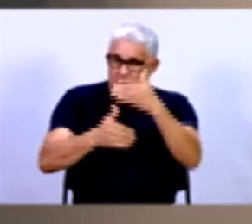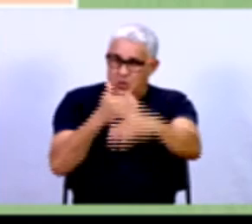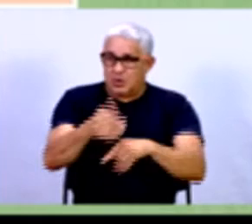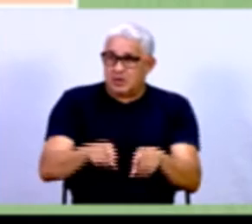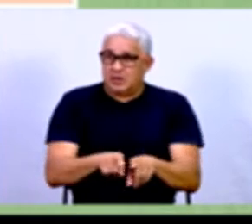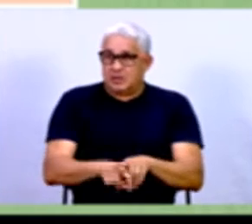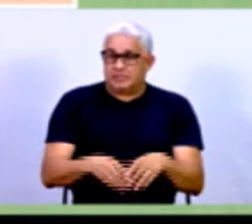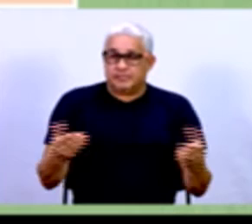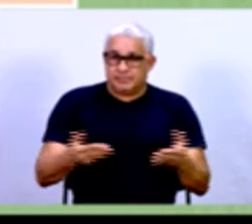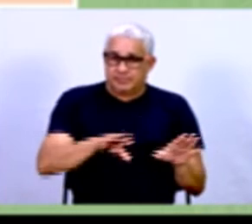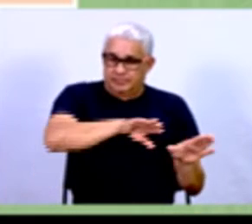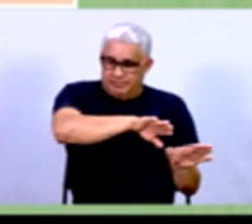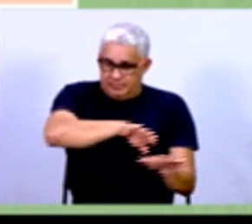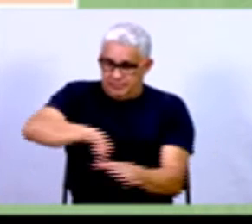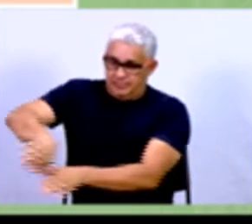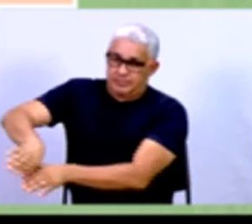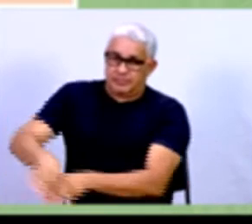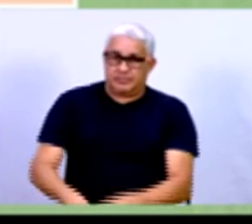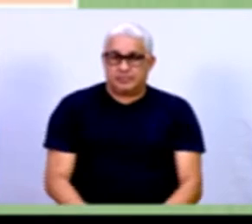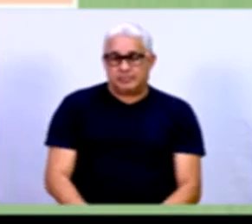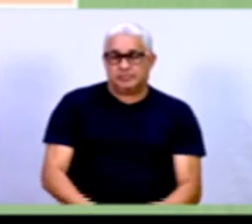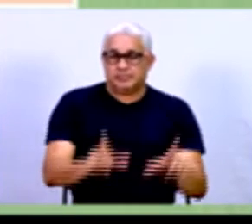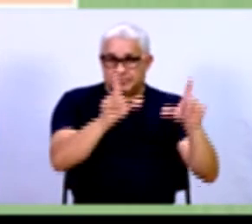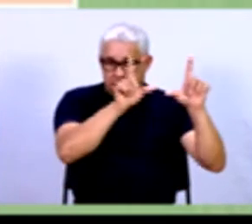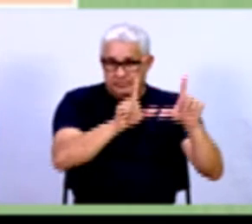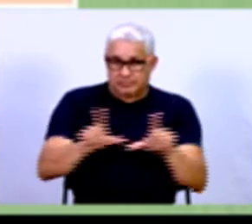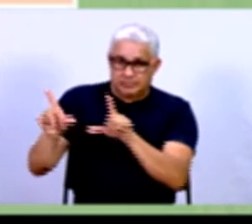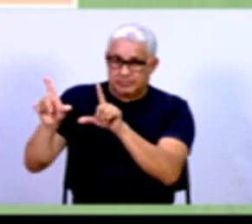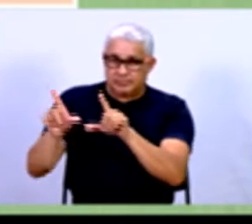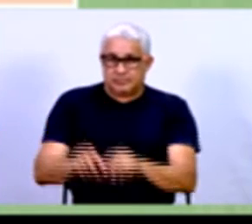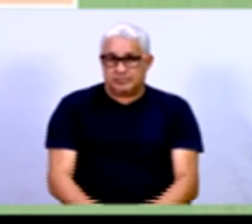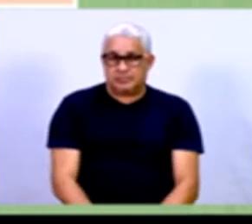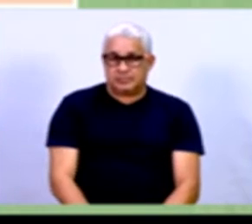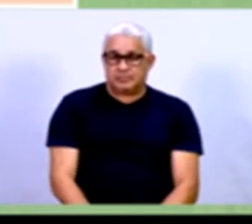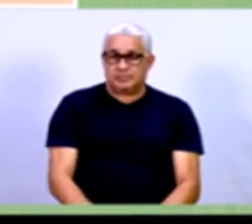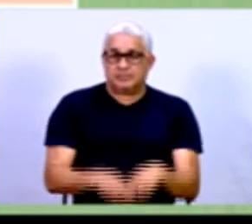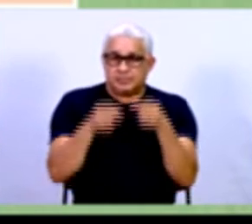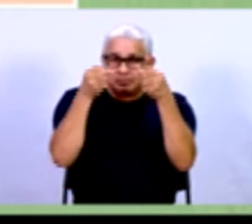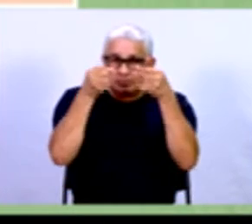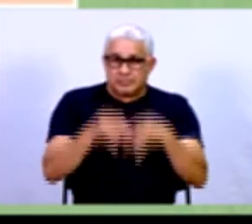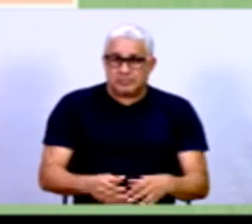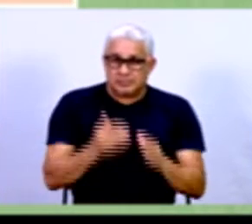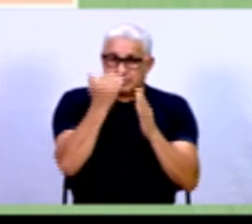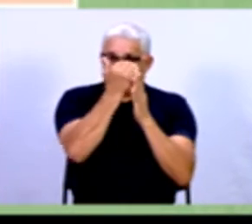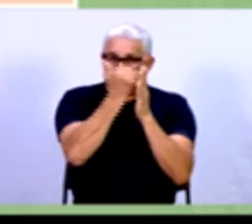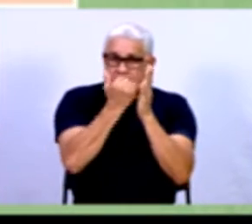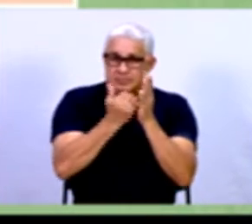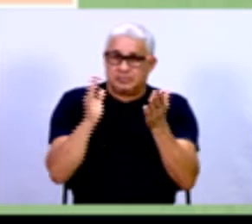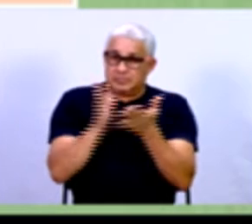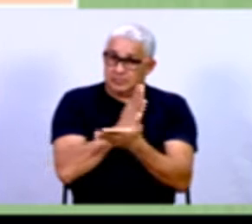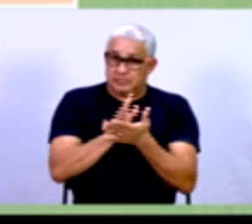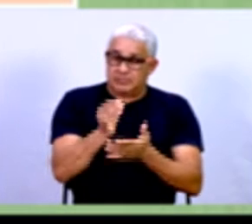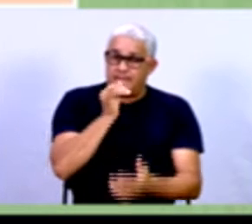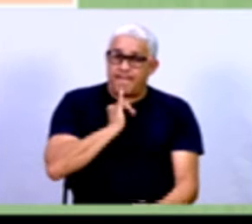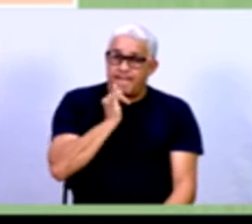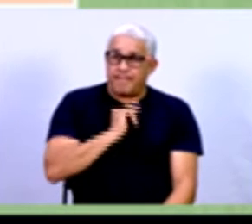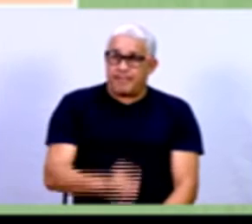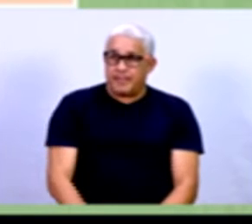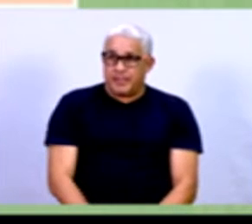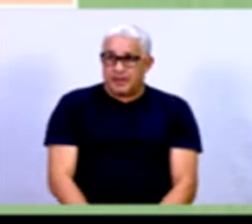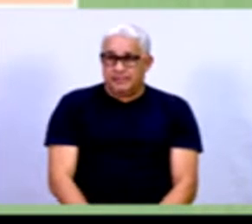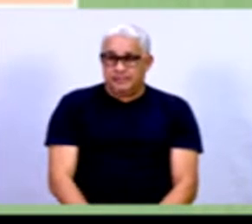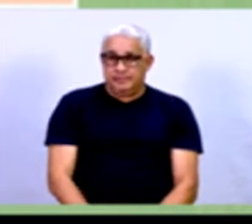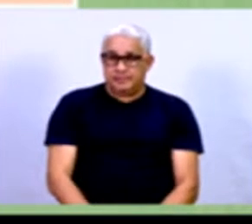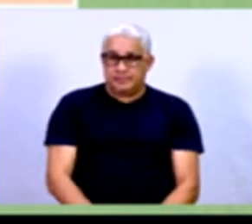Pessoal, agora vamos passar aqui rapidamente falando dessas fases e dando alguns exemplos. Dentro do nosso